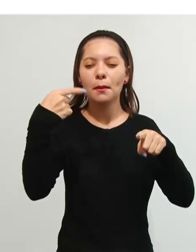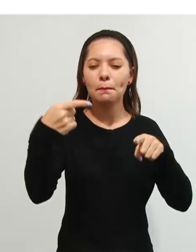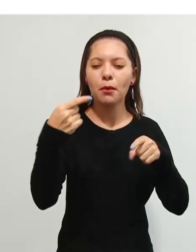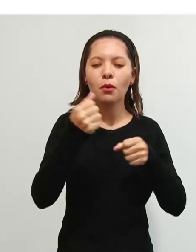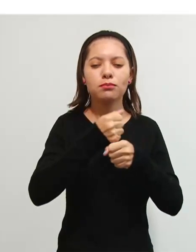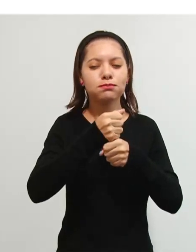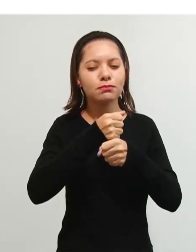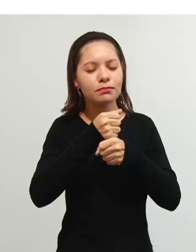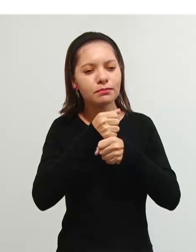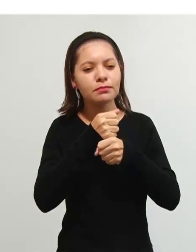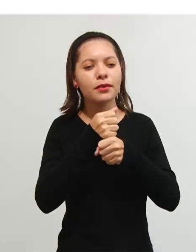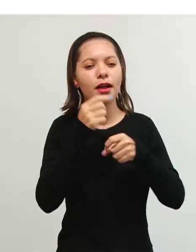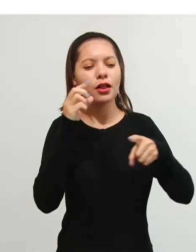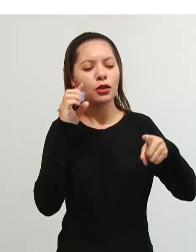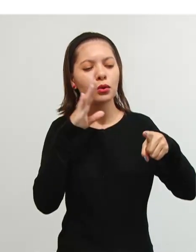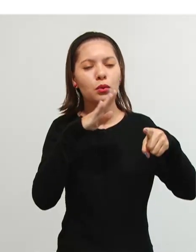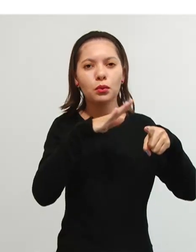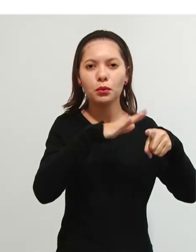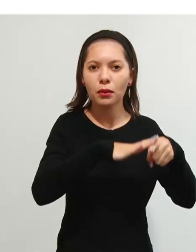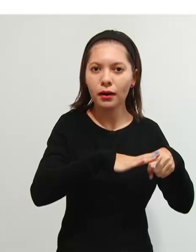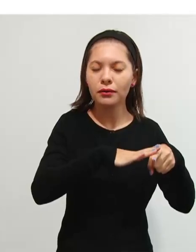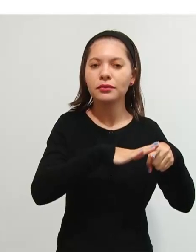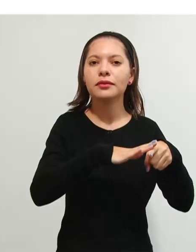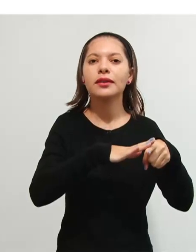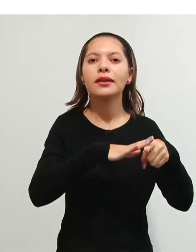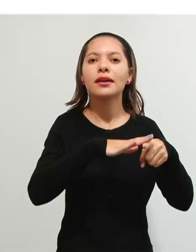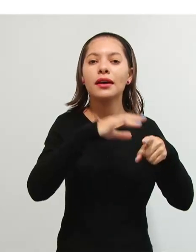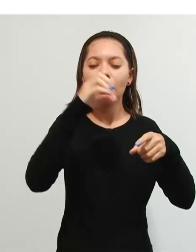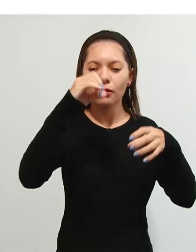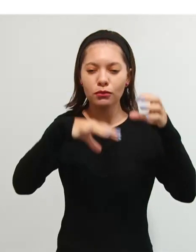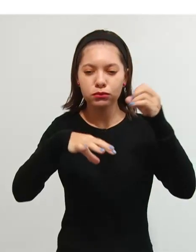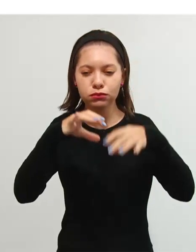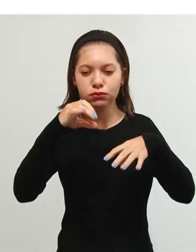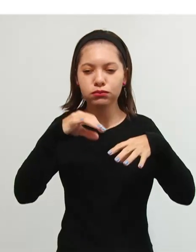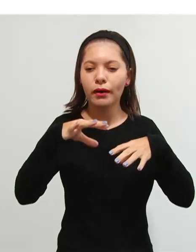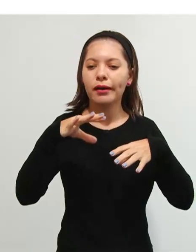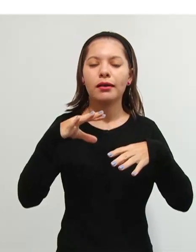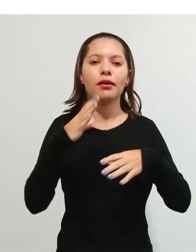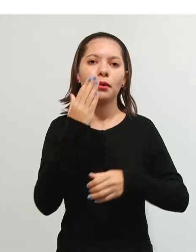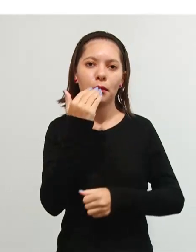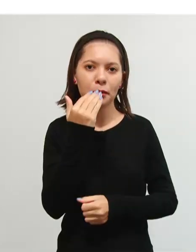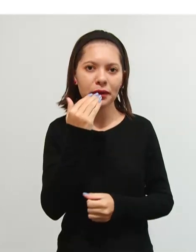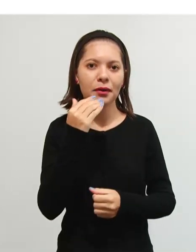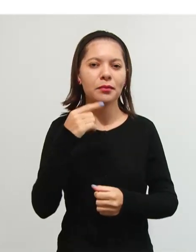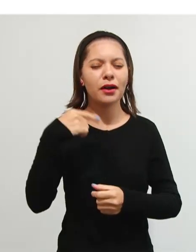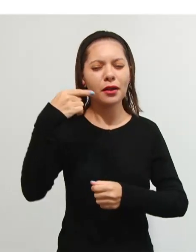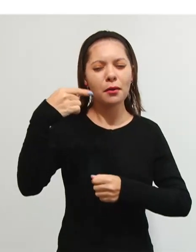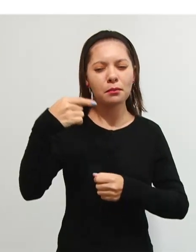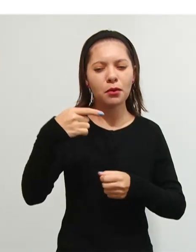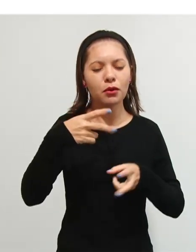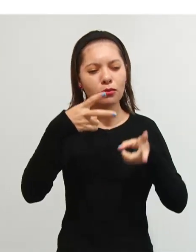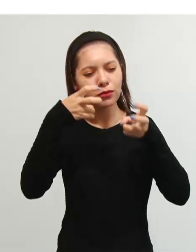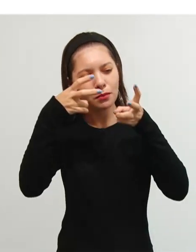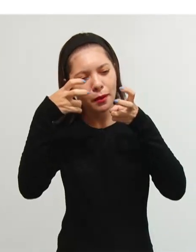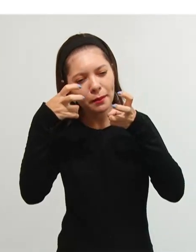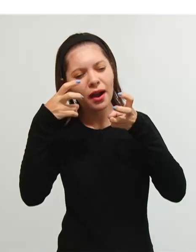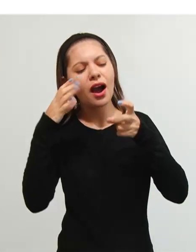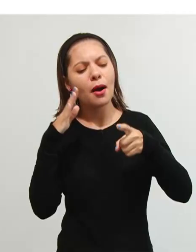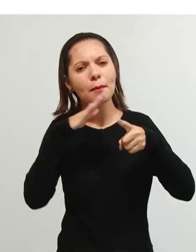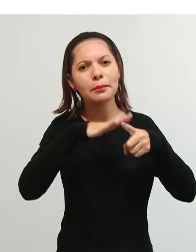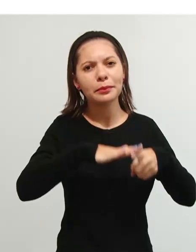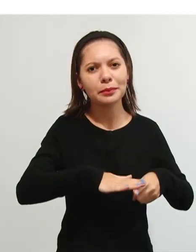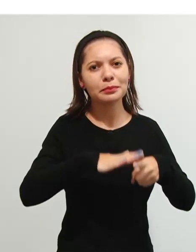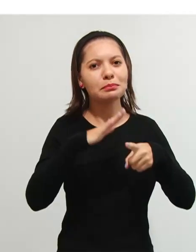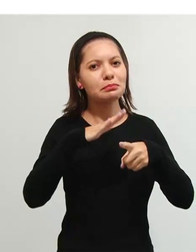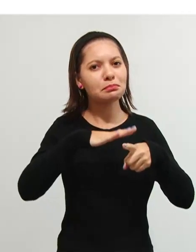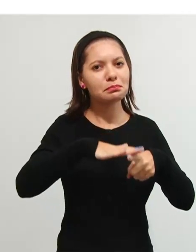quando ele tocava nessa alavanca, caía algum alimento. Com o tempo ele foi percebendo que todas as vezes que ele repetia o